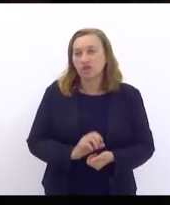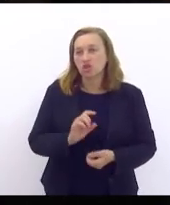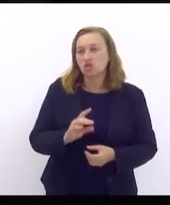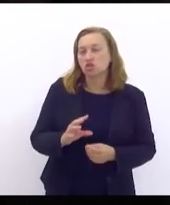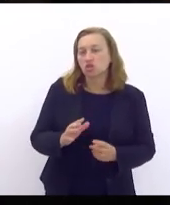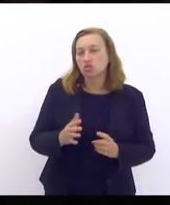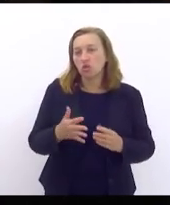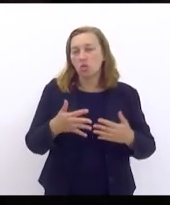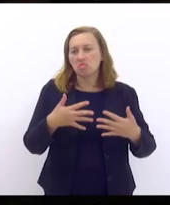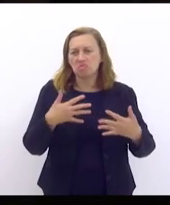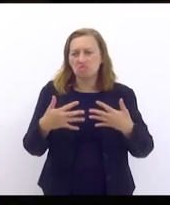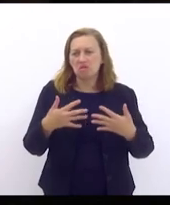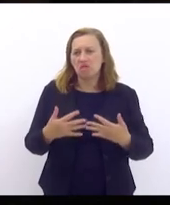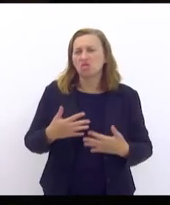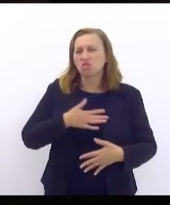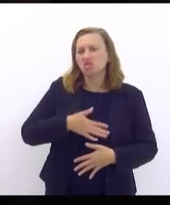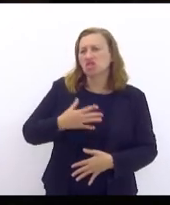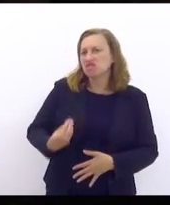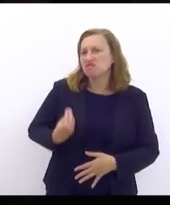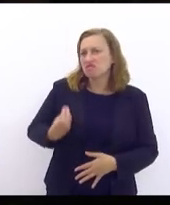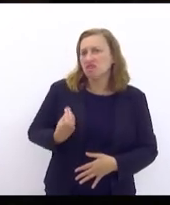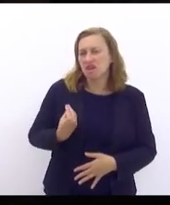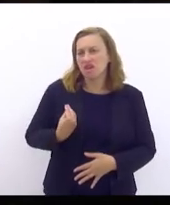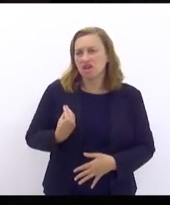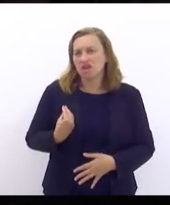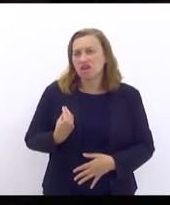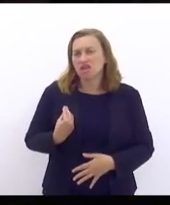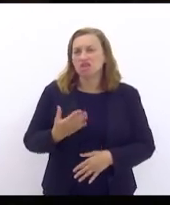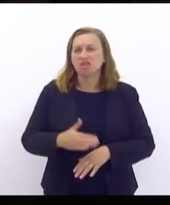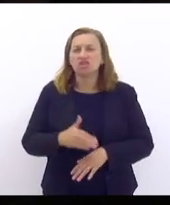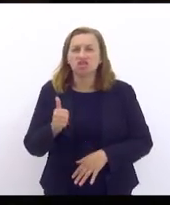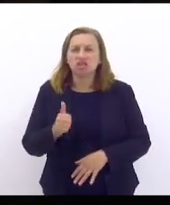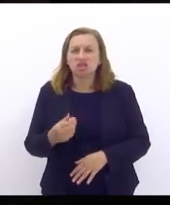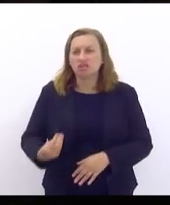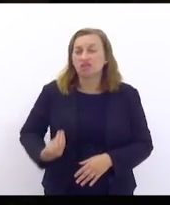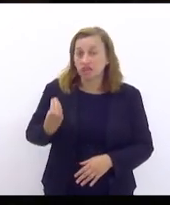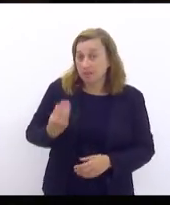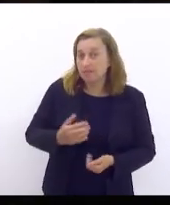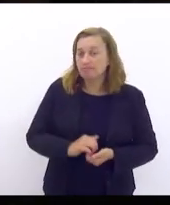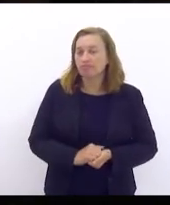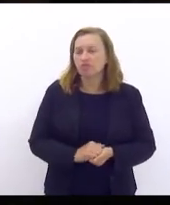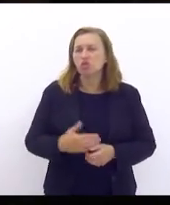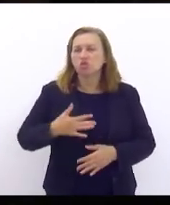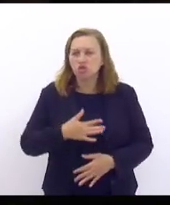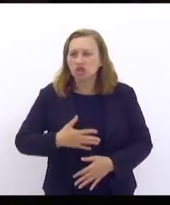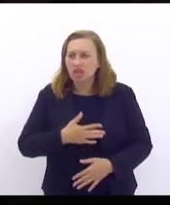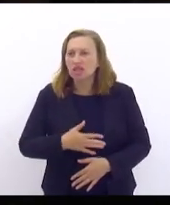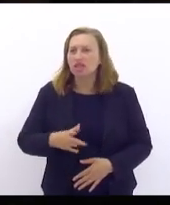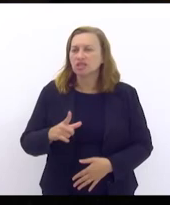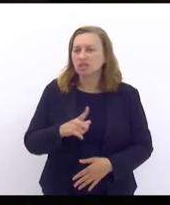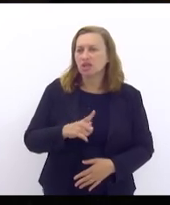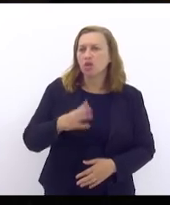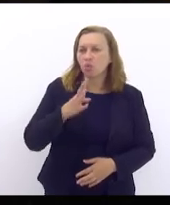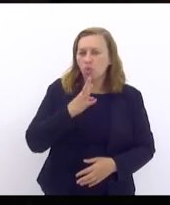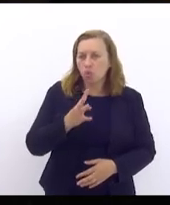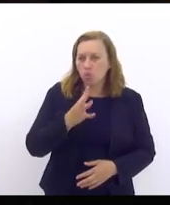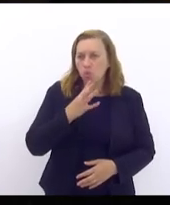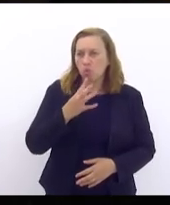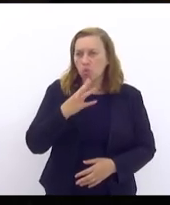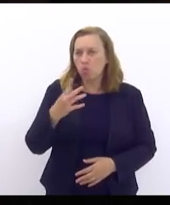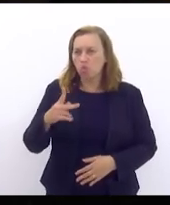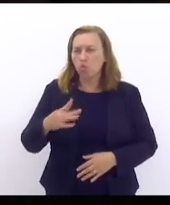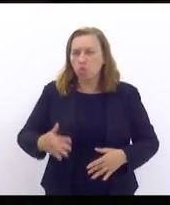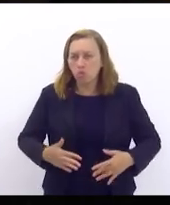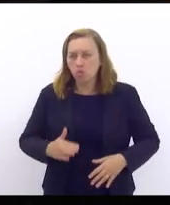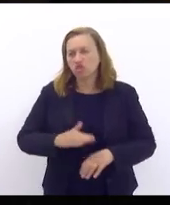inviabiliza aqueles e aquelas que gostariam de viver a vida dignamente, que gostaria de ter reconhecido a sua dignidade